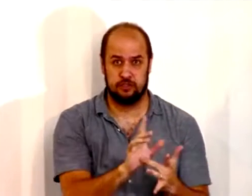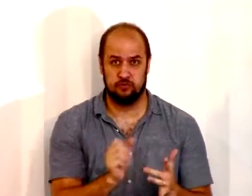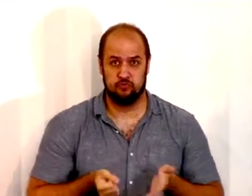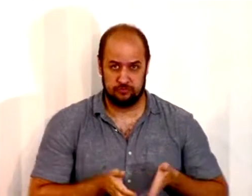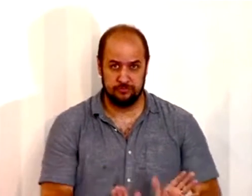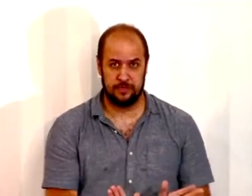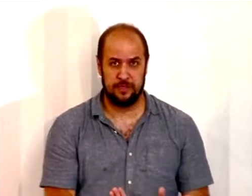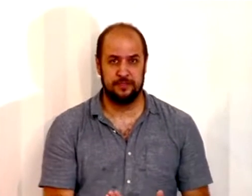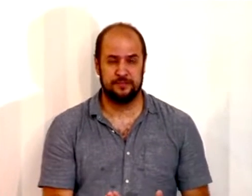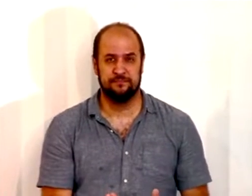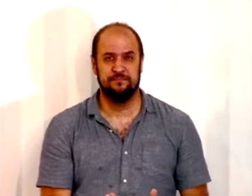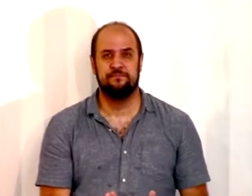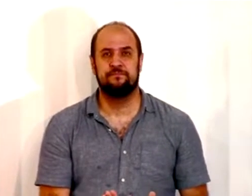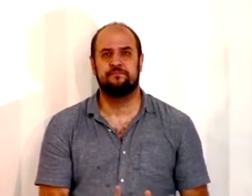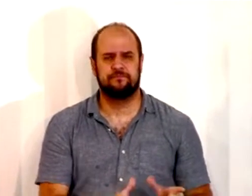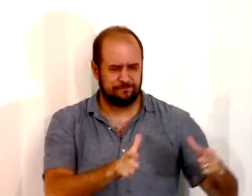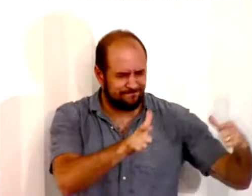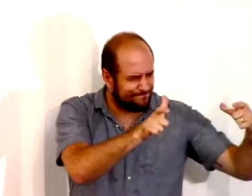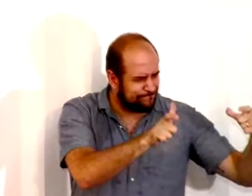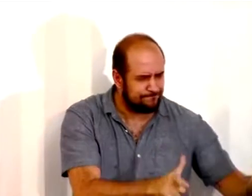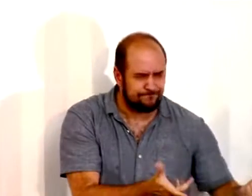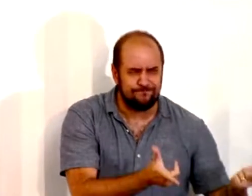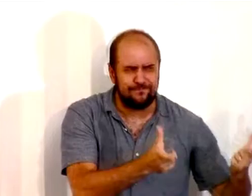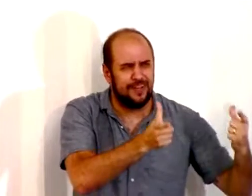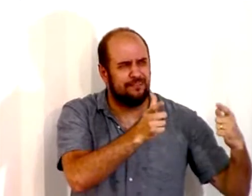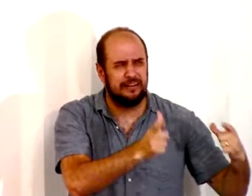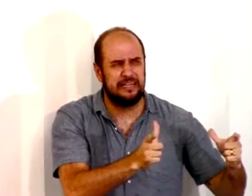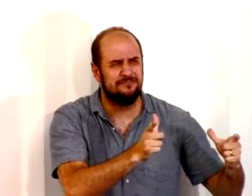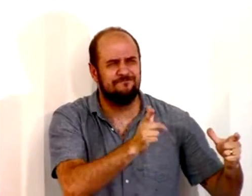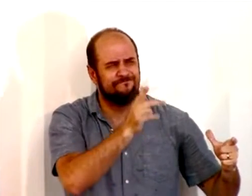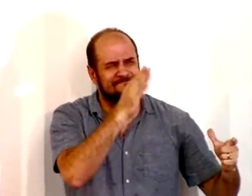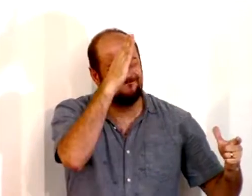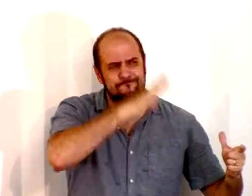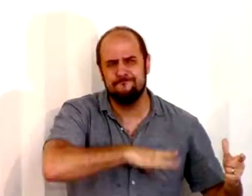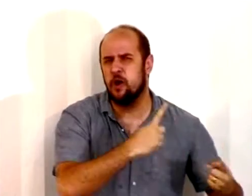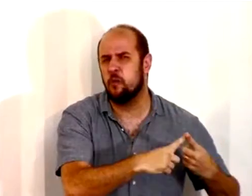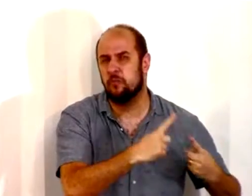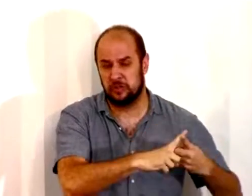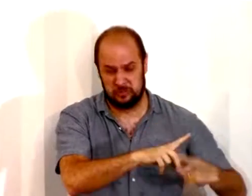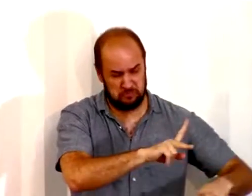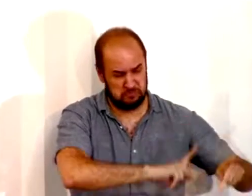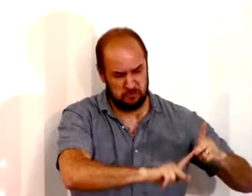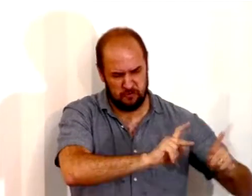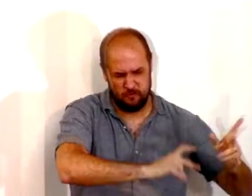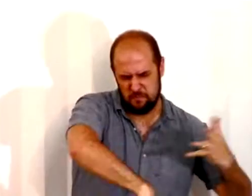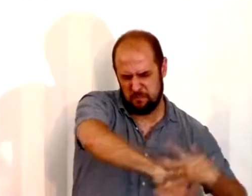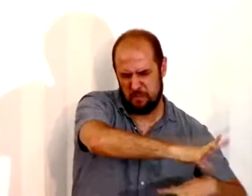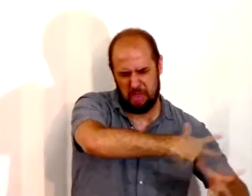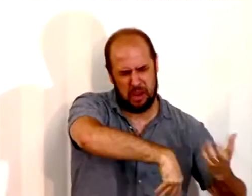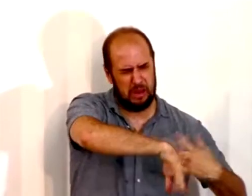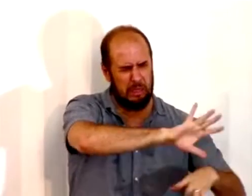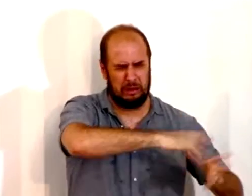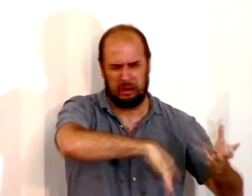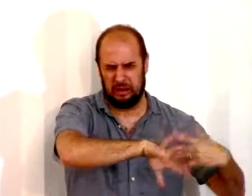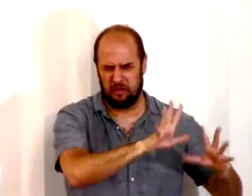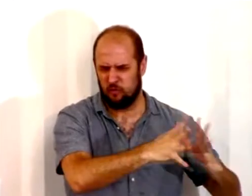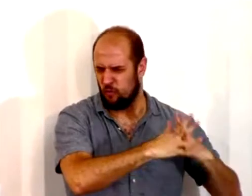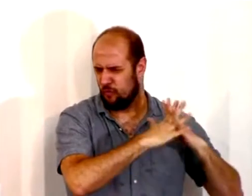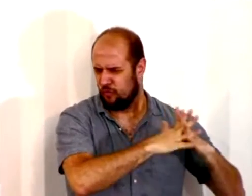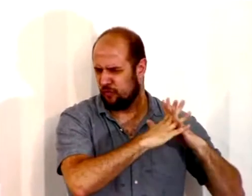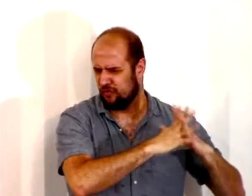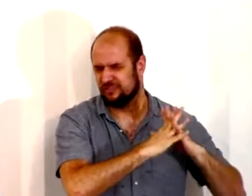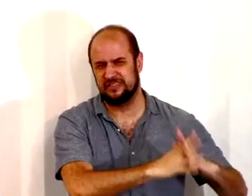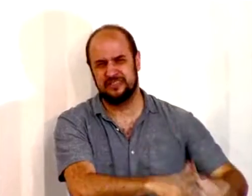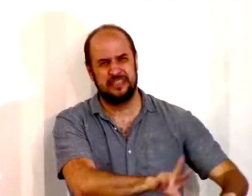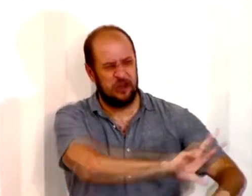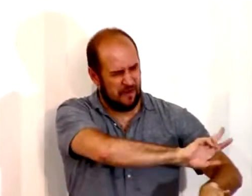aquele lugar passou a ser visto assim como um lugar não bom, porque ali havia uma mistura de povos, de raças.